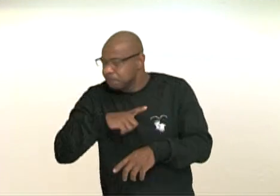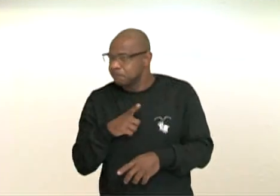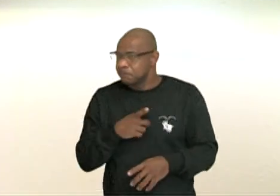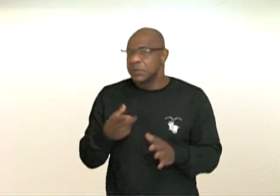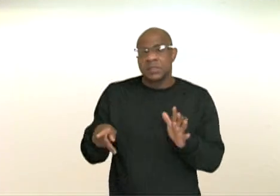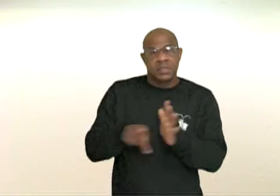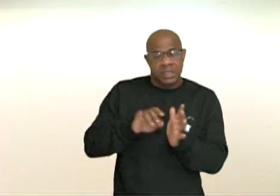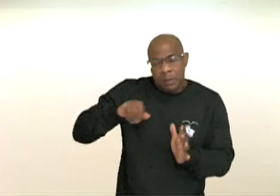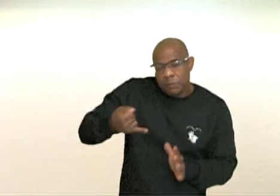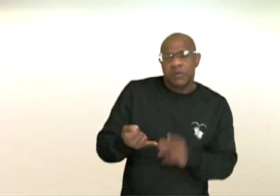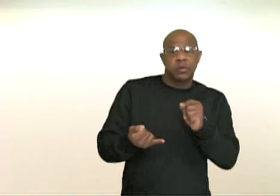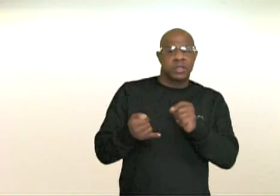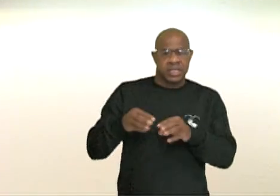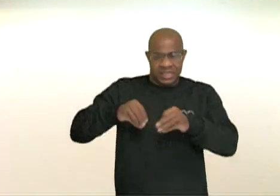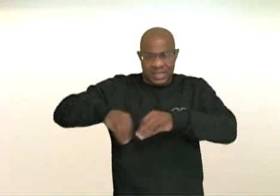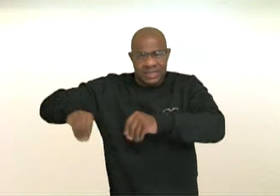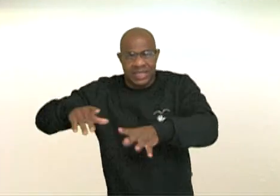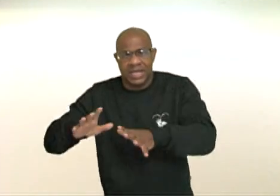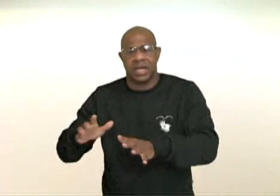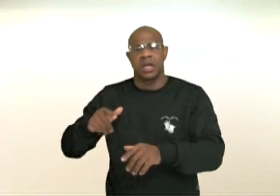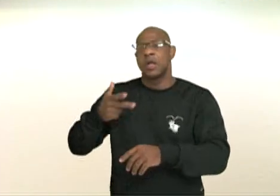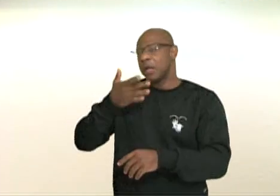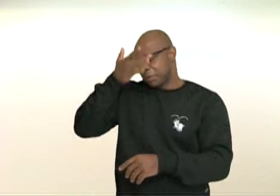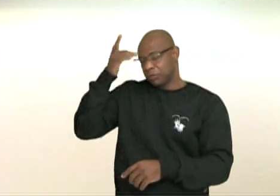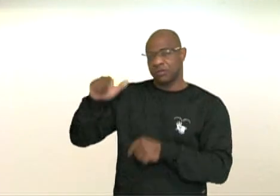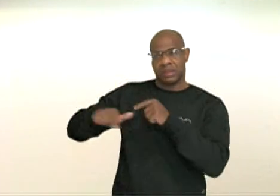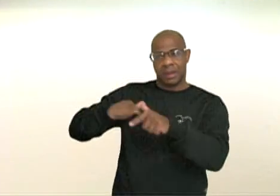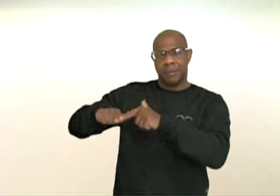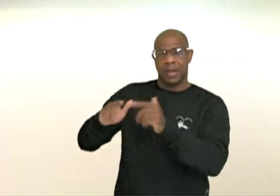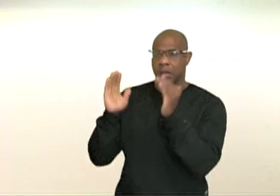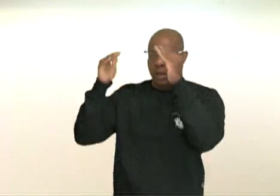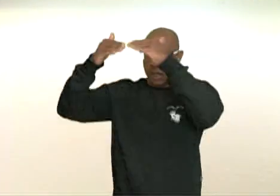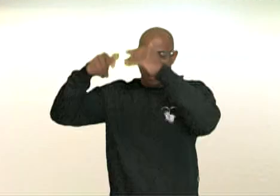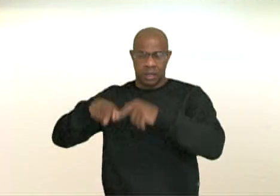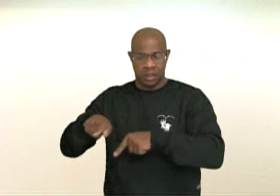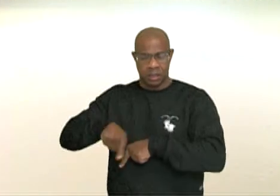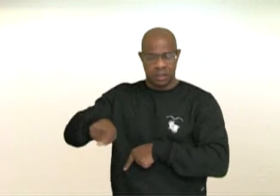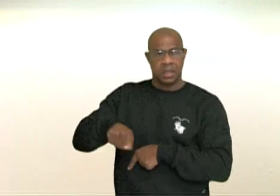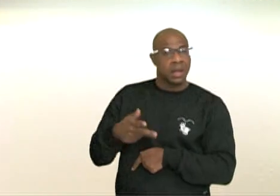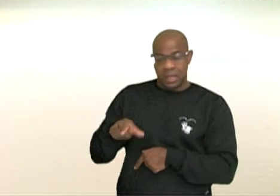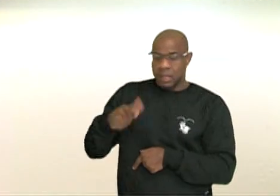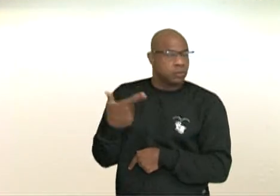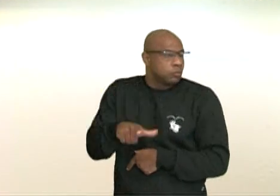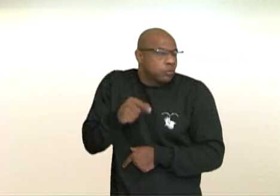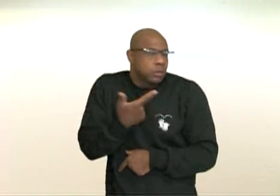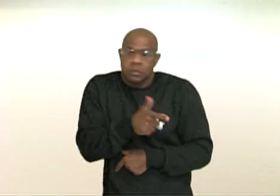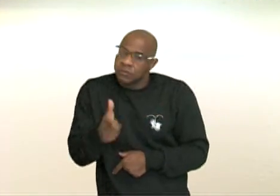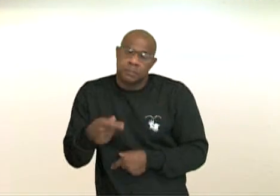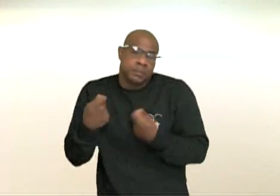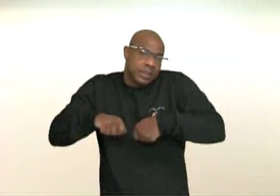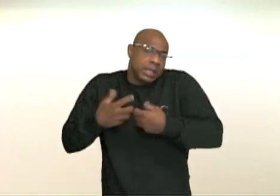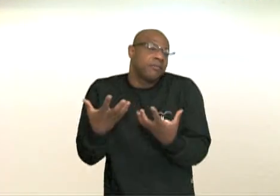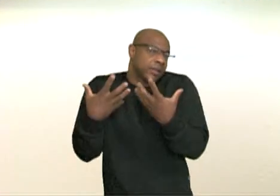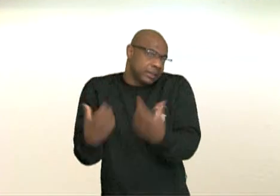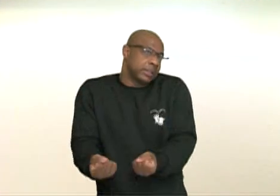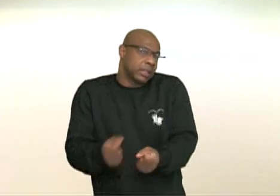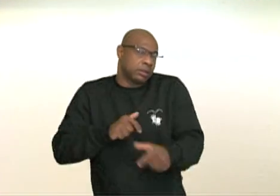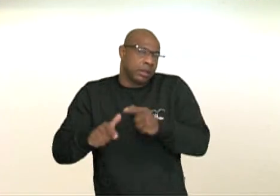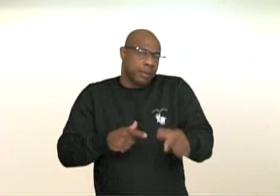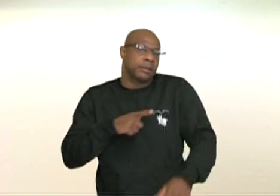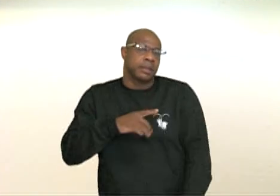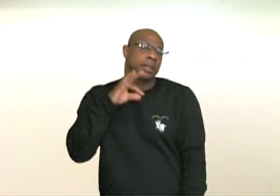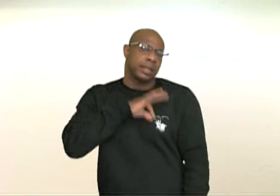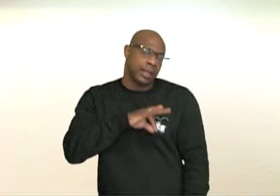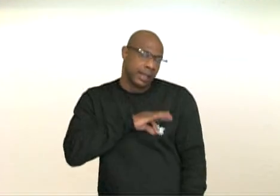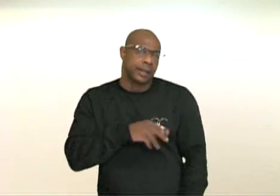dos camponeses e outras coisas, e as pessoas não tiveram escolha e tiveram que aceitar essa forma de trabalho assalariado